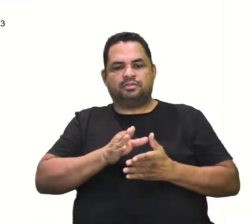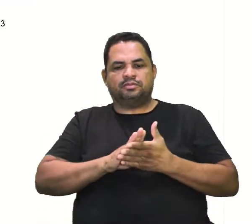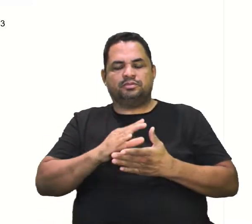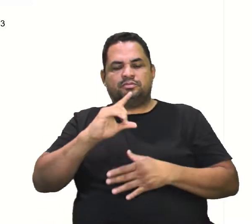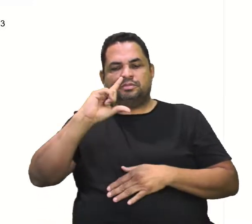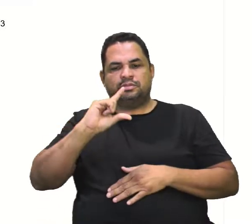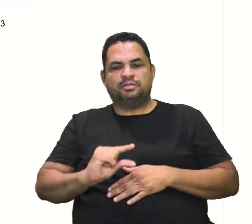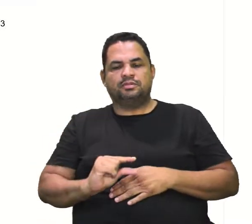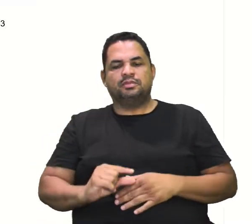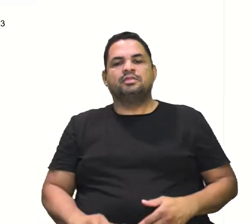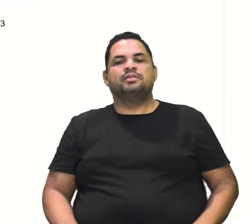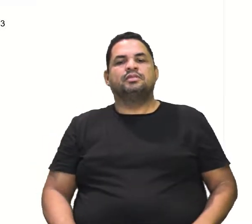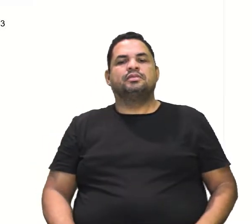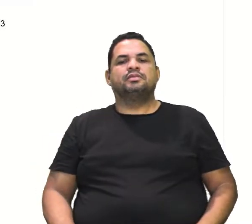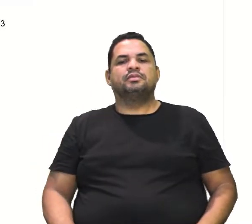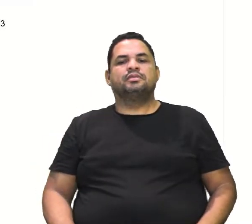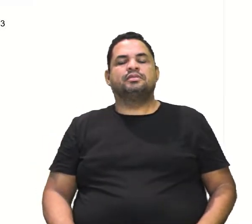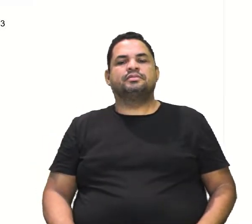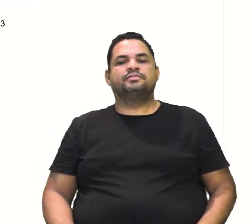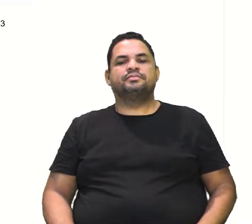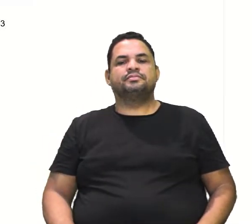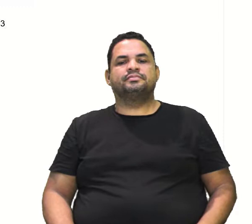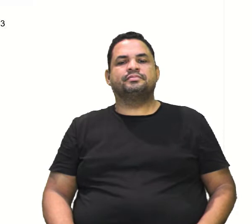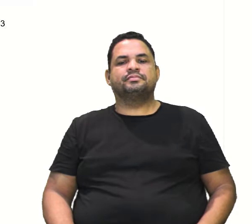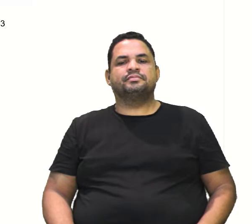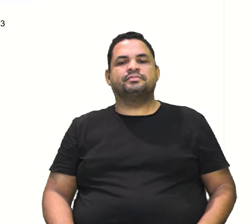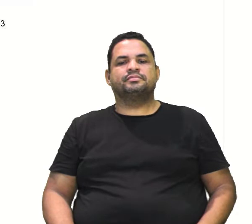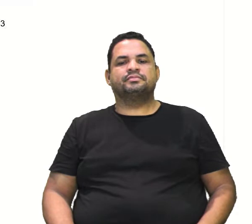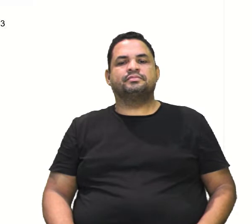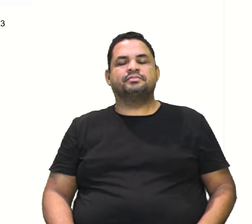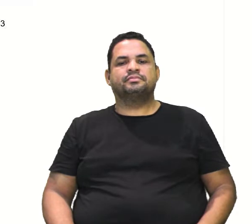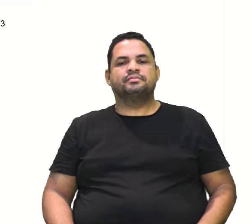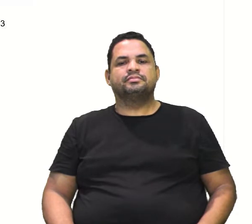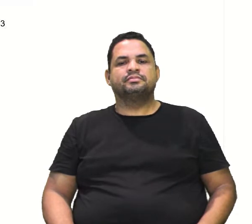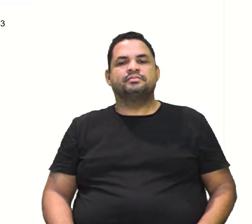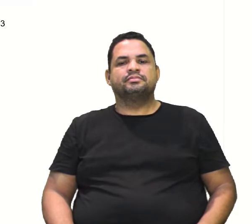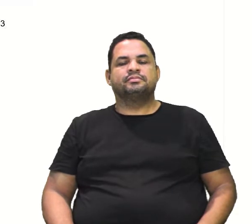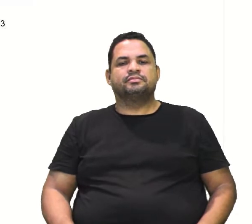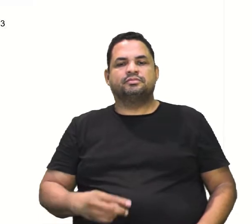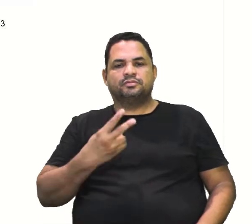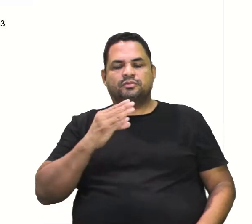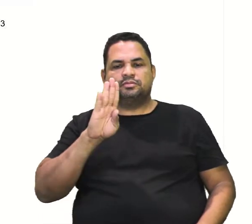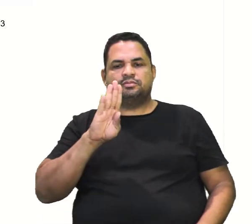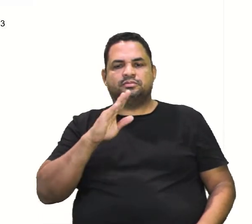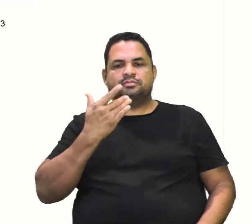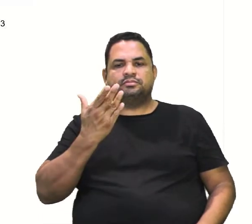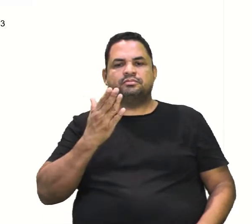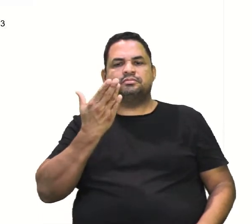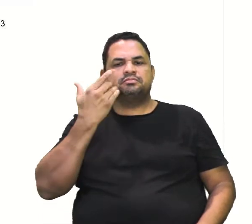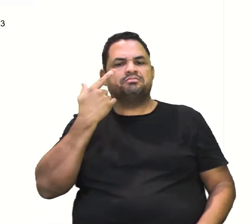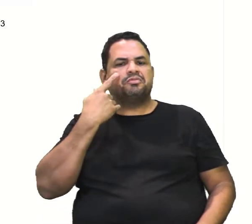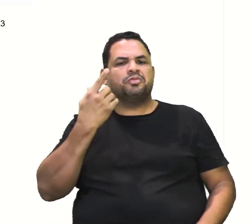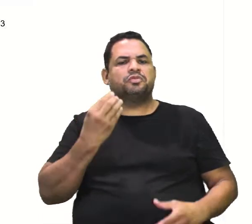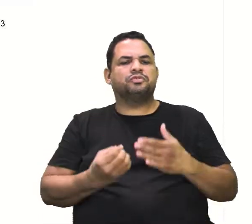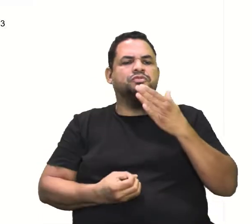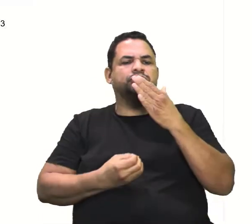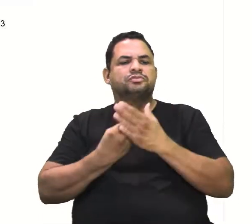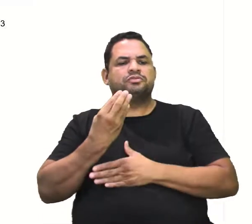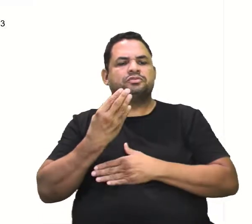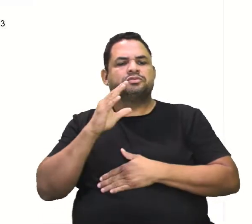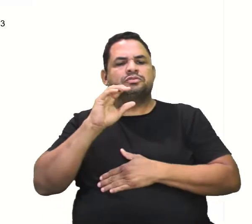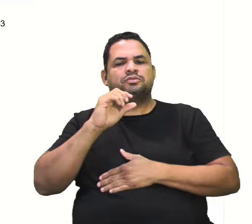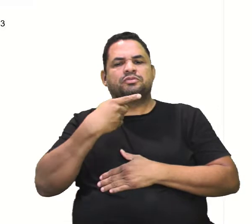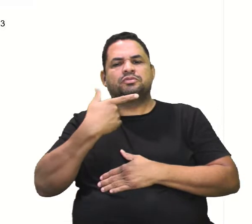Aqui não é B? É. Aqui não é B? Isso. Então o nosso eixo menor é 2B. B. Ah, mas de onde saiu o